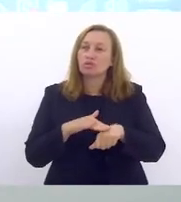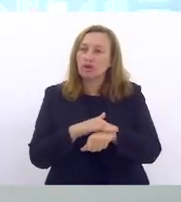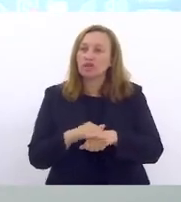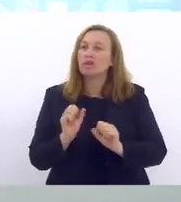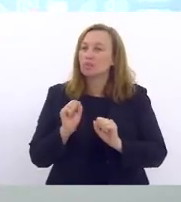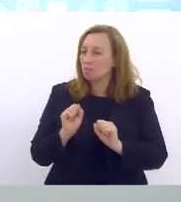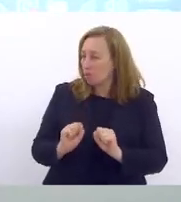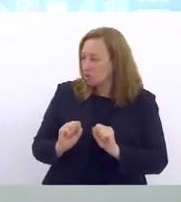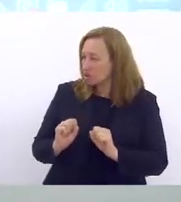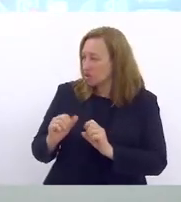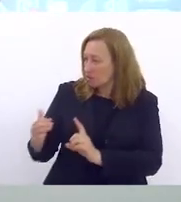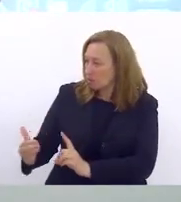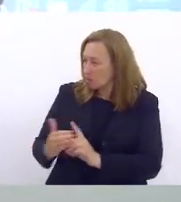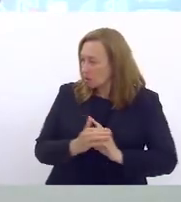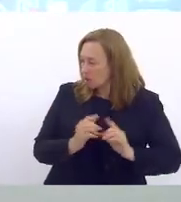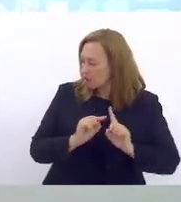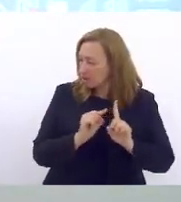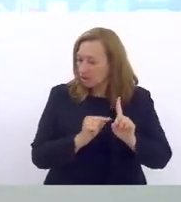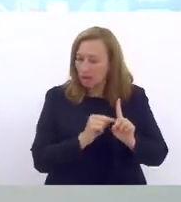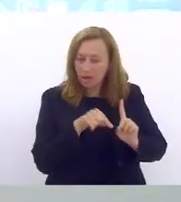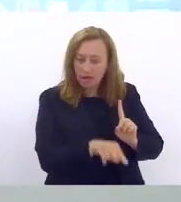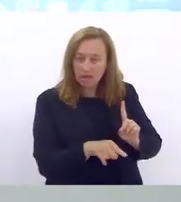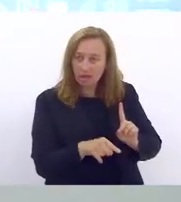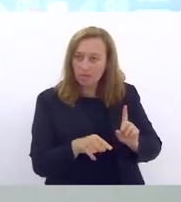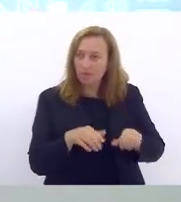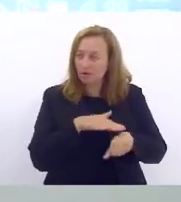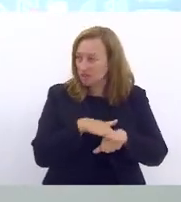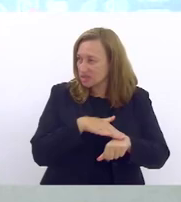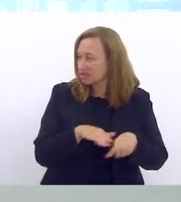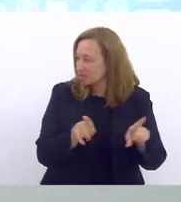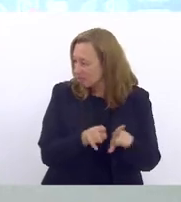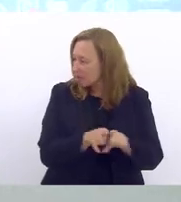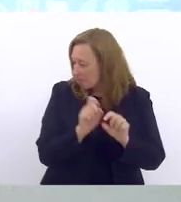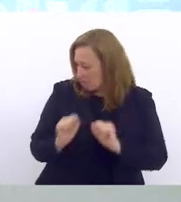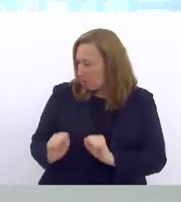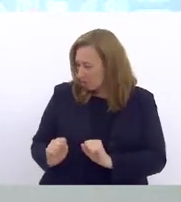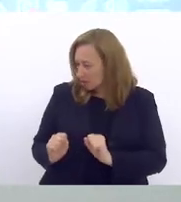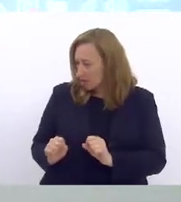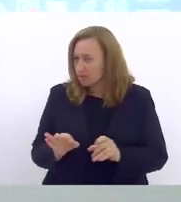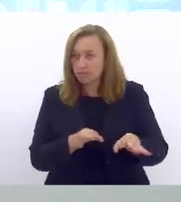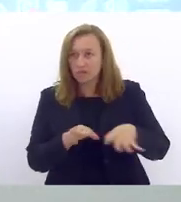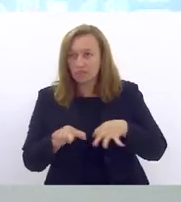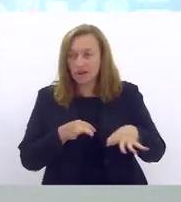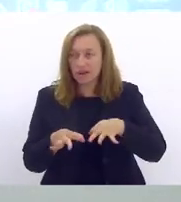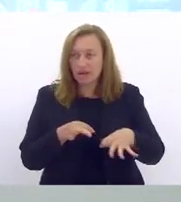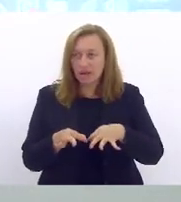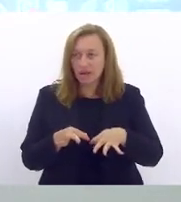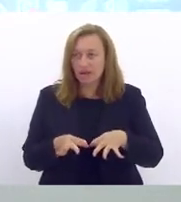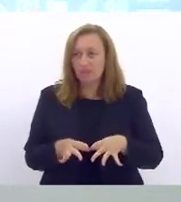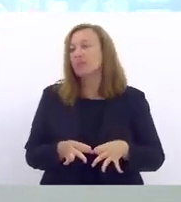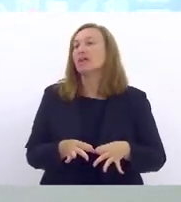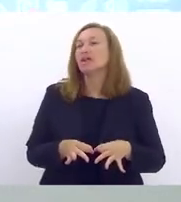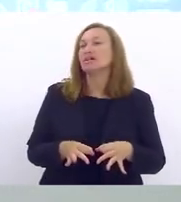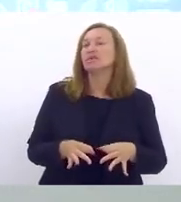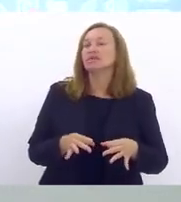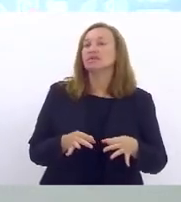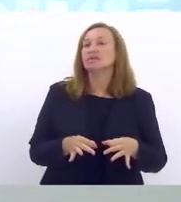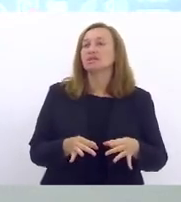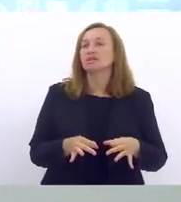Gestante poderia vir aqui para poder falar também, conversar também, montar esse esquema